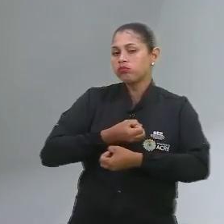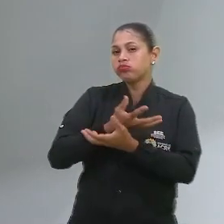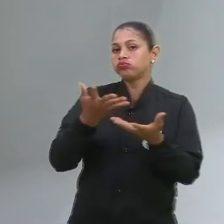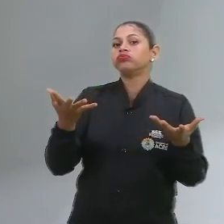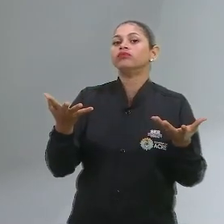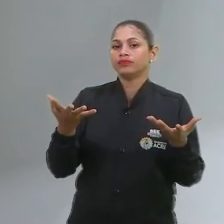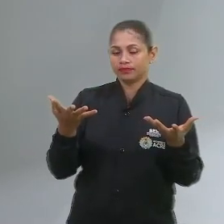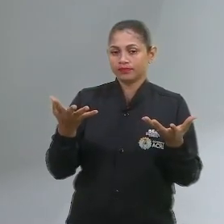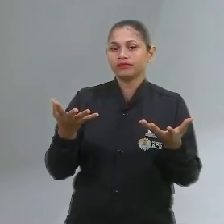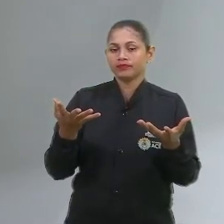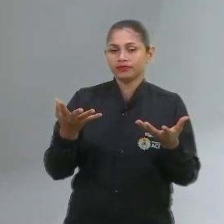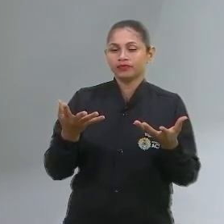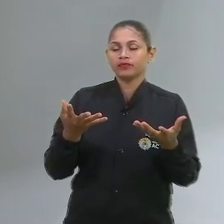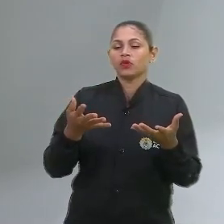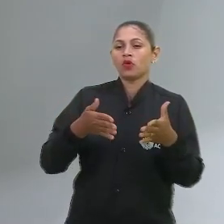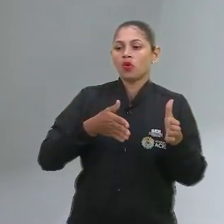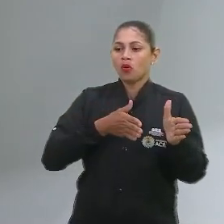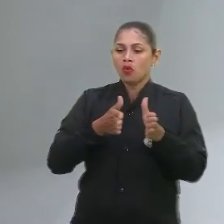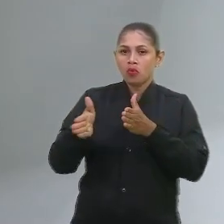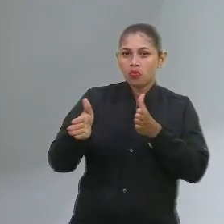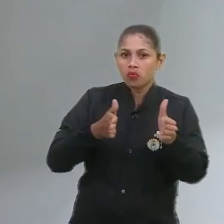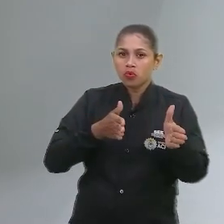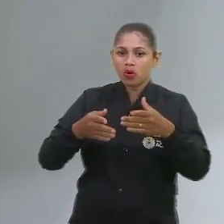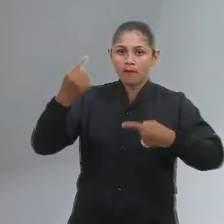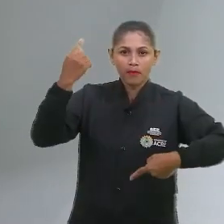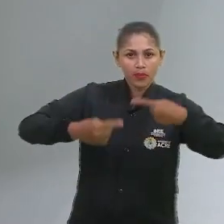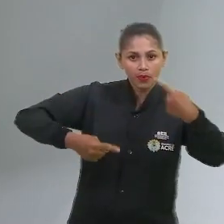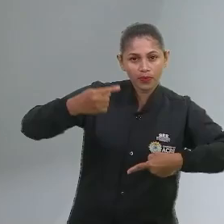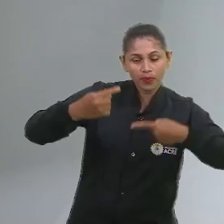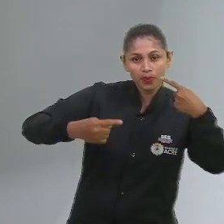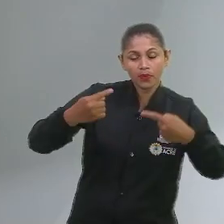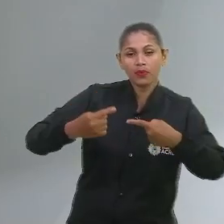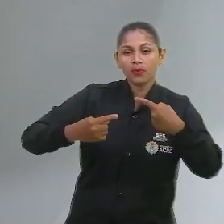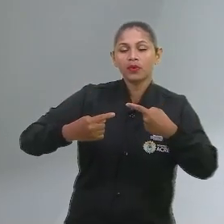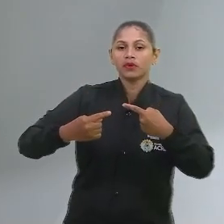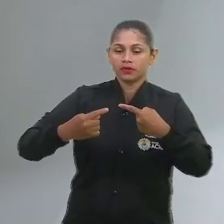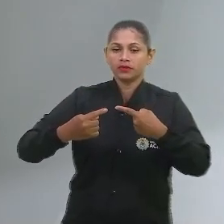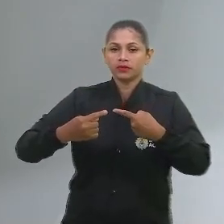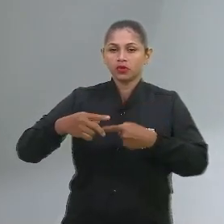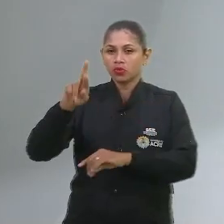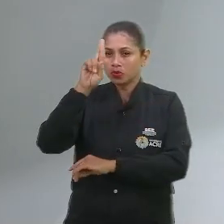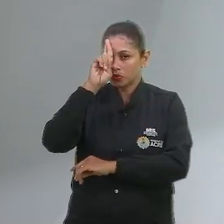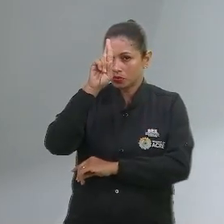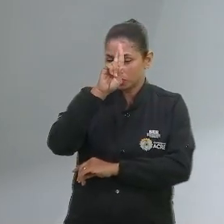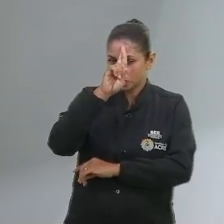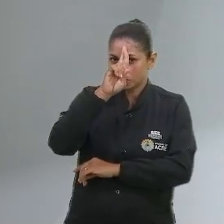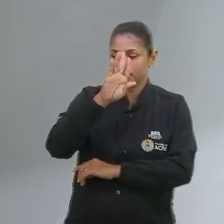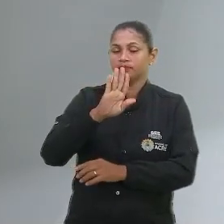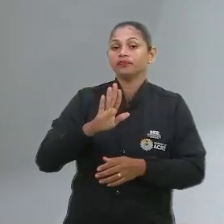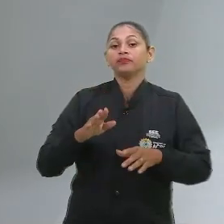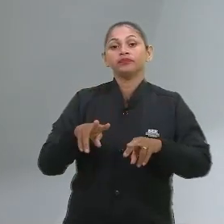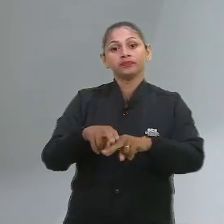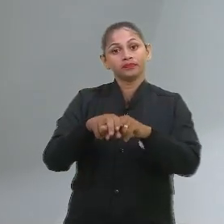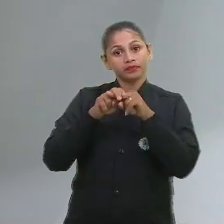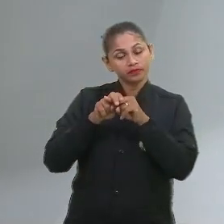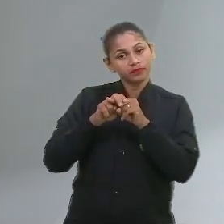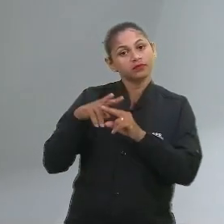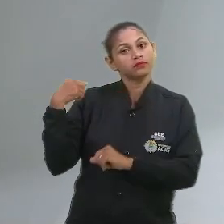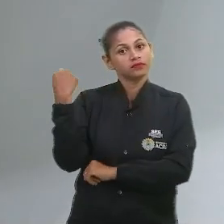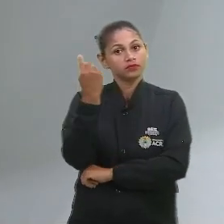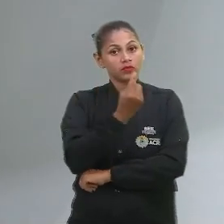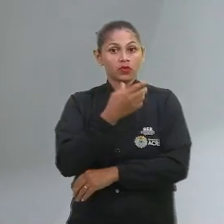alterando assim os rumos da política, os rumos das decisões, o rumo da história. E é por isso que nós vamos